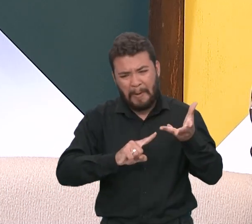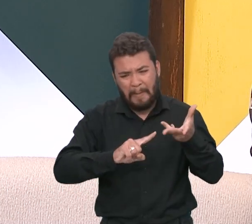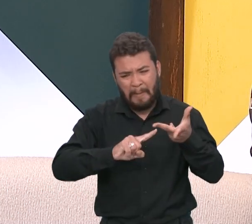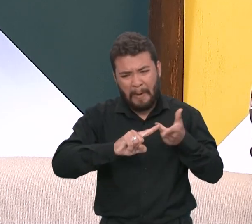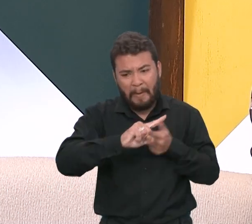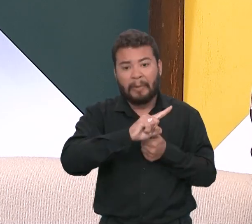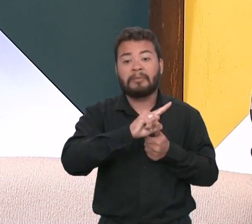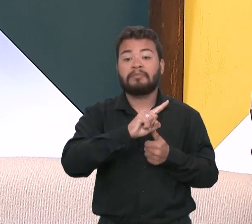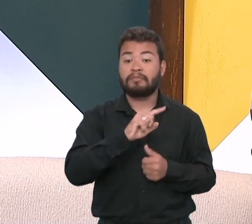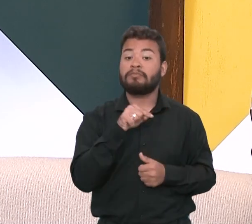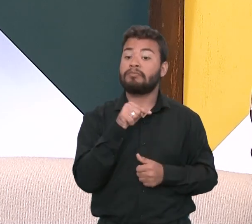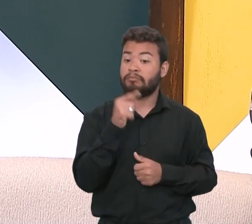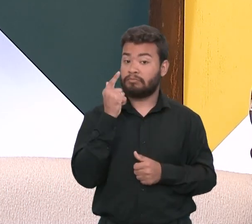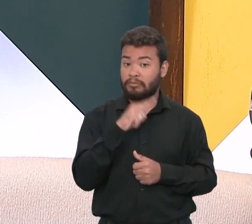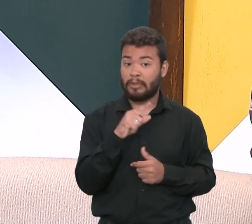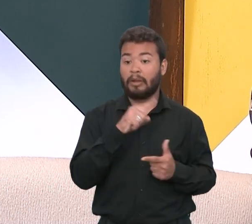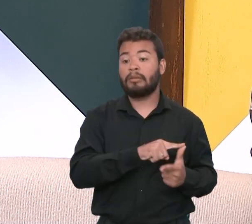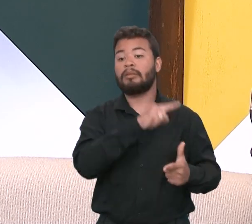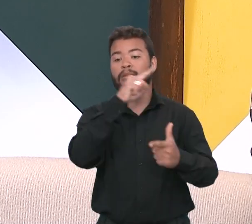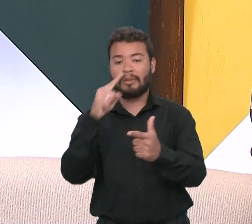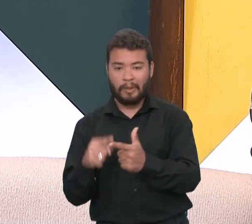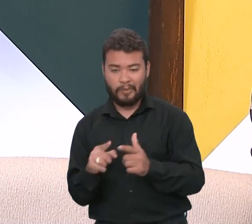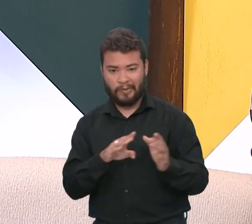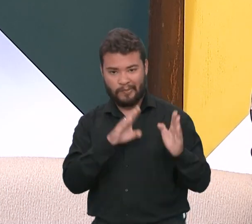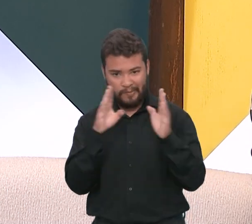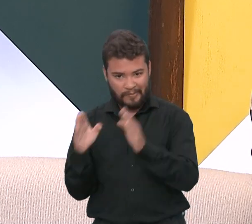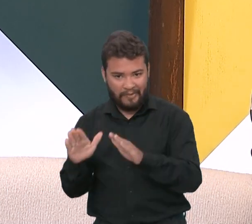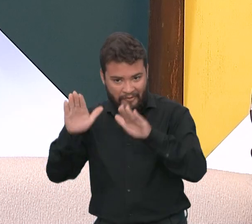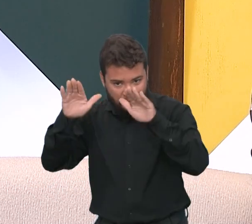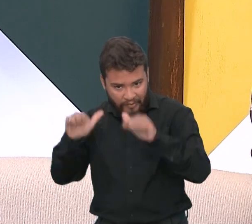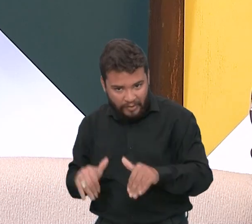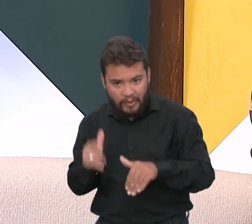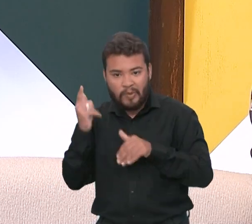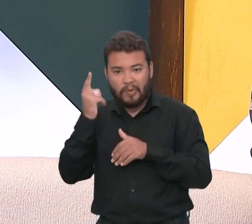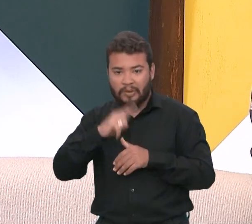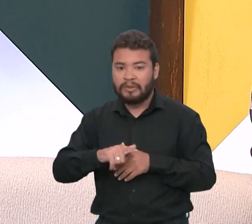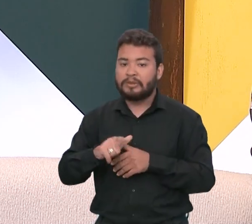longo do processo para depois chegar nessa etapa final, que é a de pulverização e